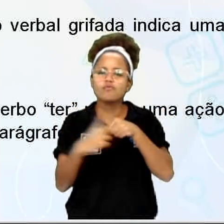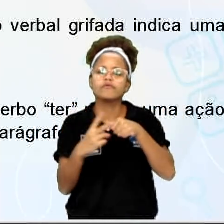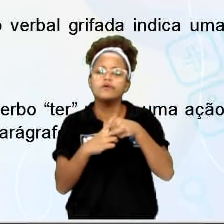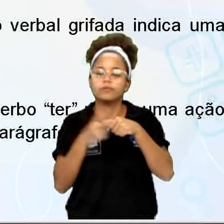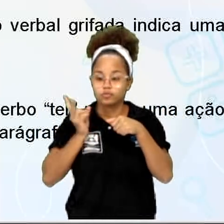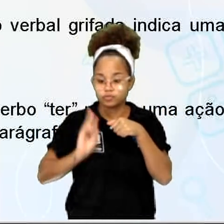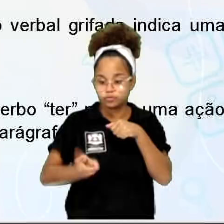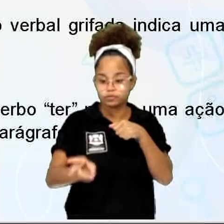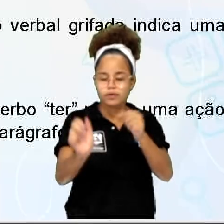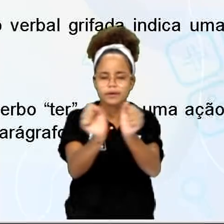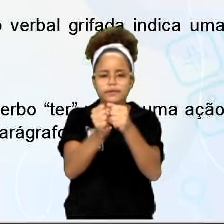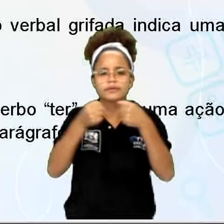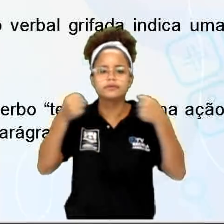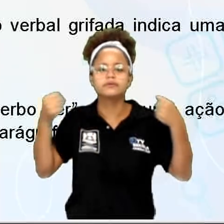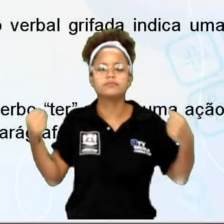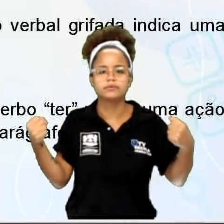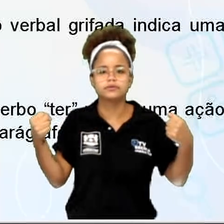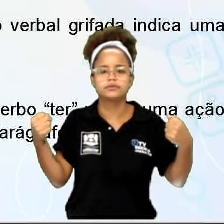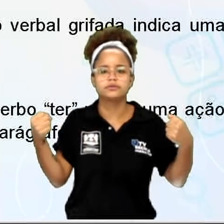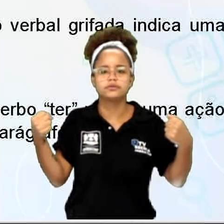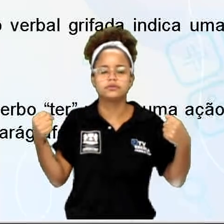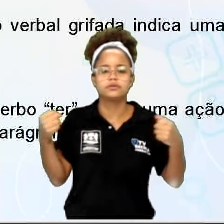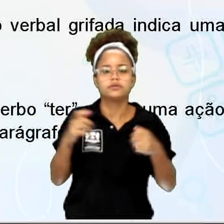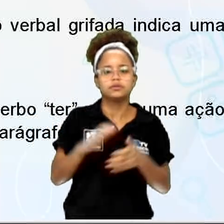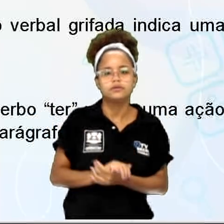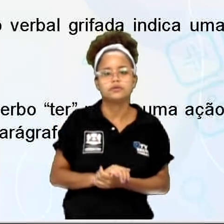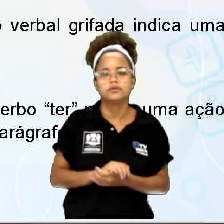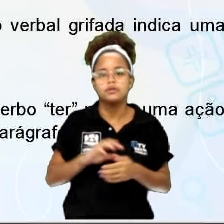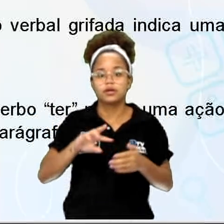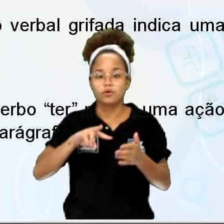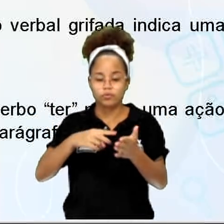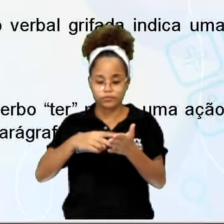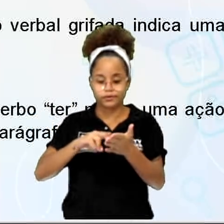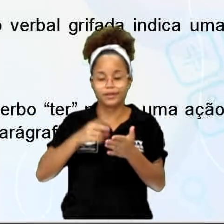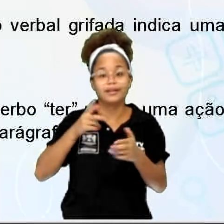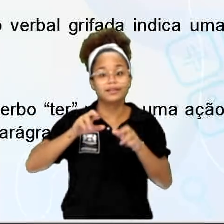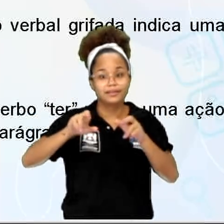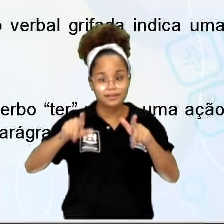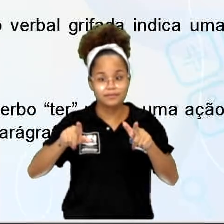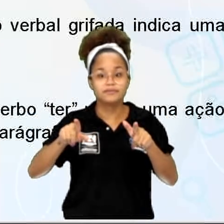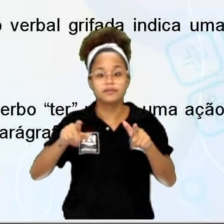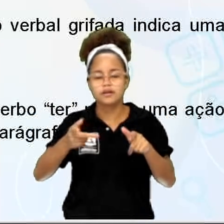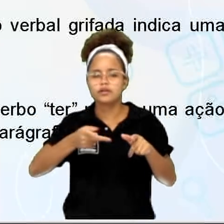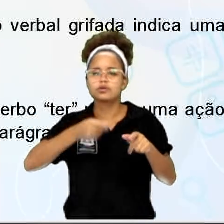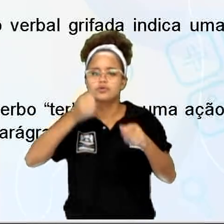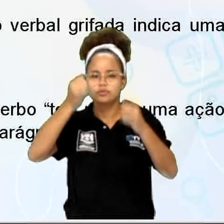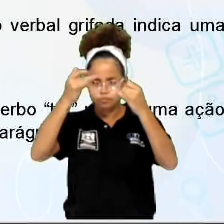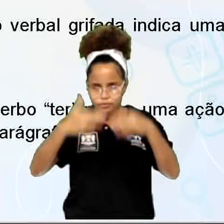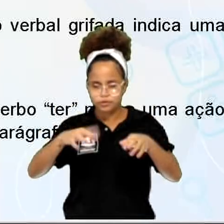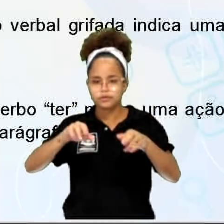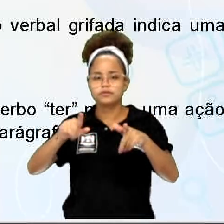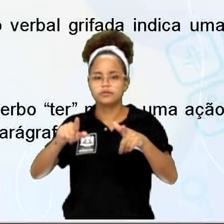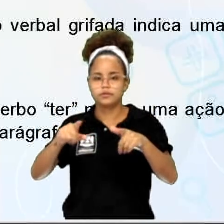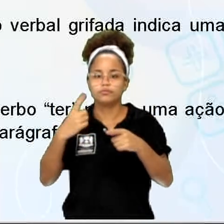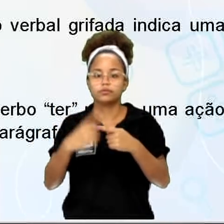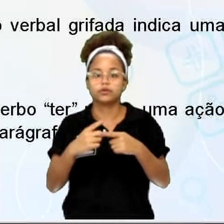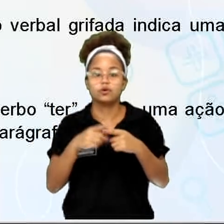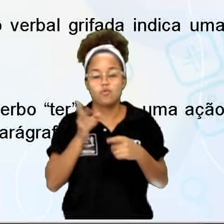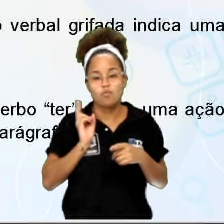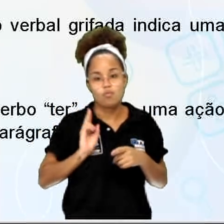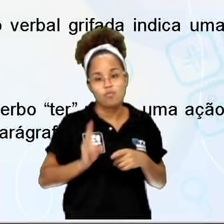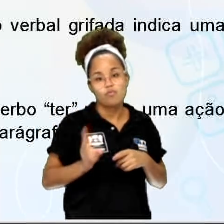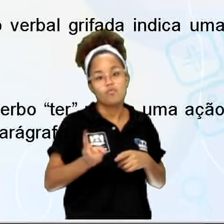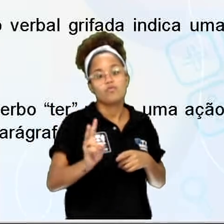e abrir, embora conjugados em tempos diferentes, porque a gente viu lá que tá continuou